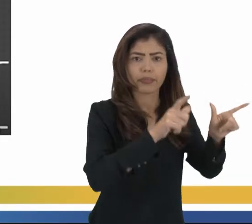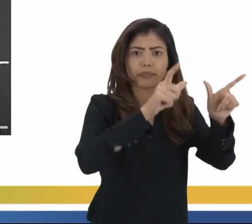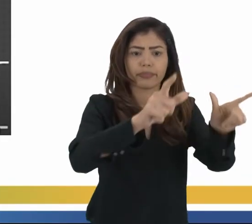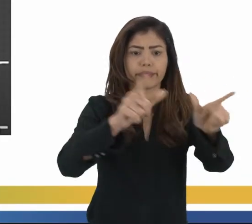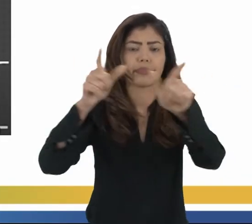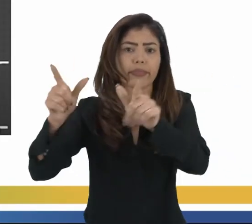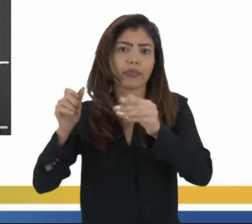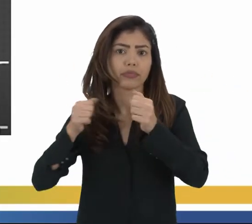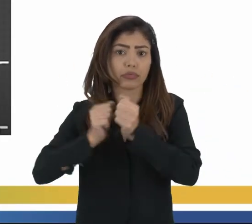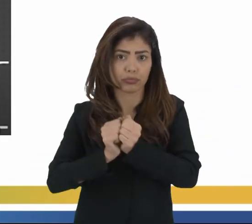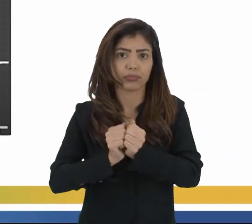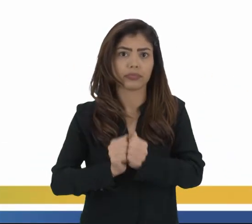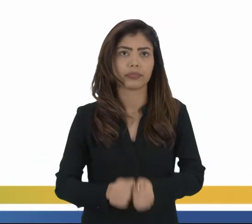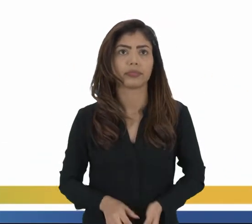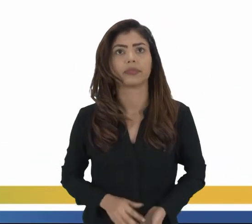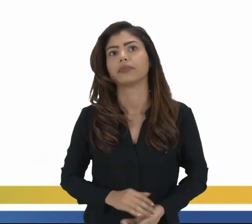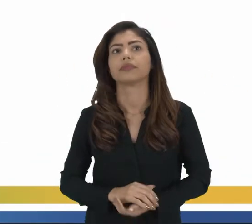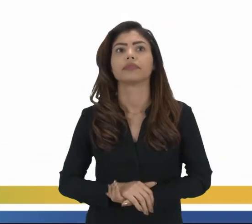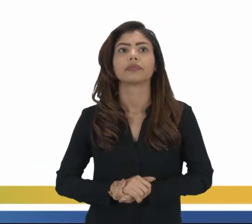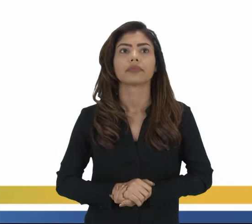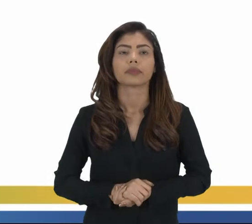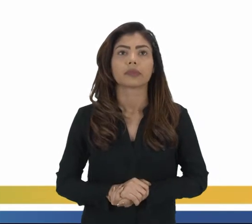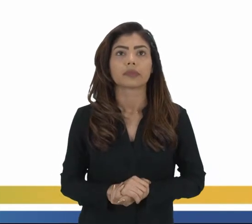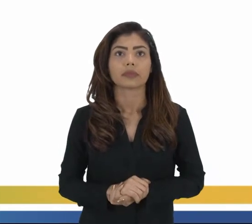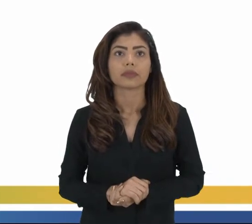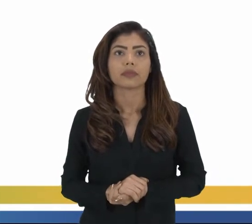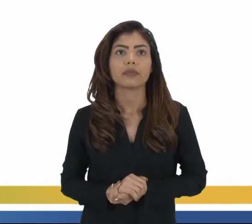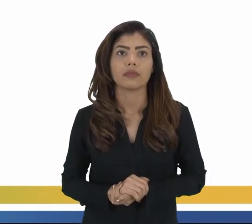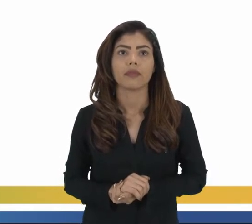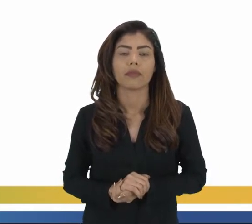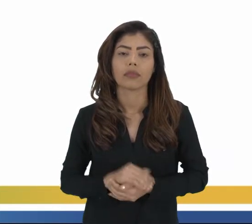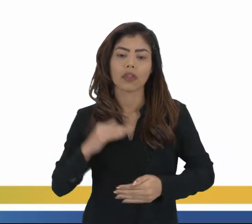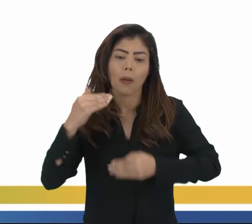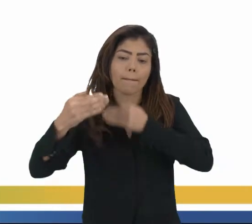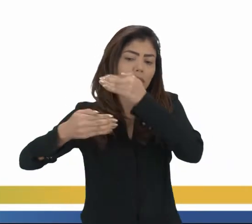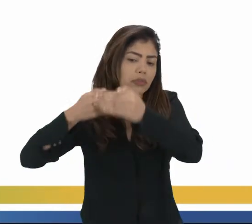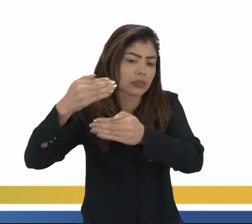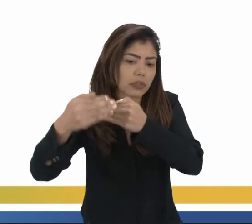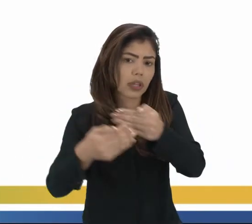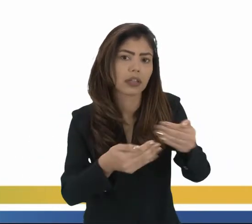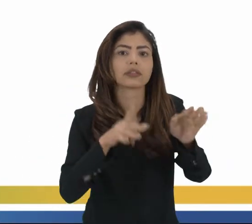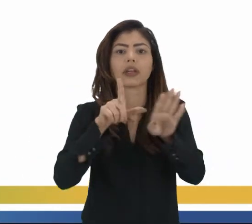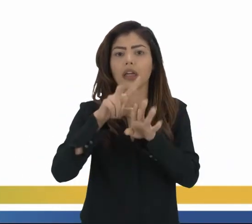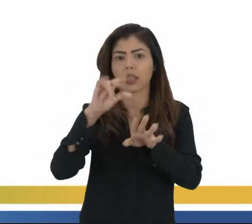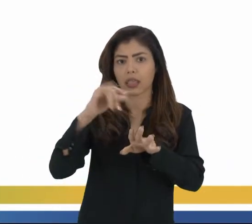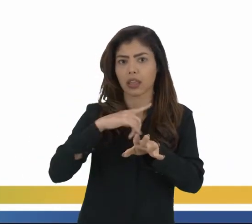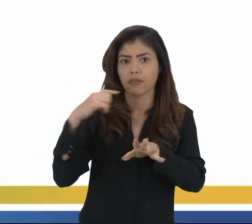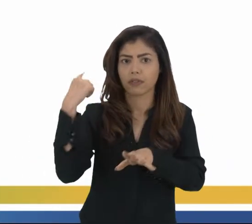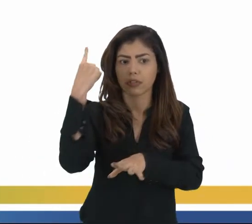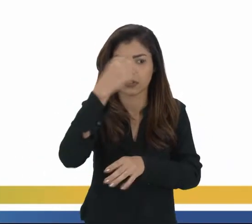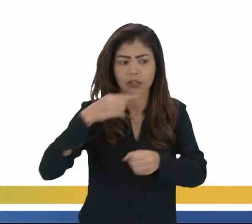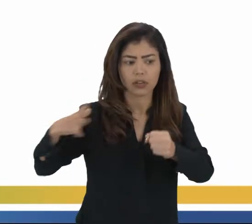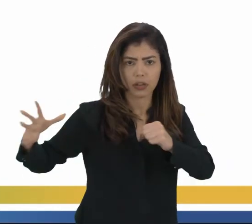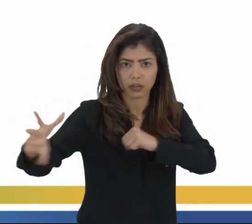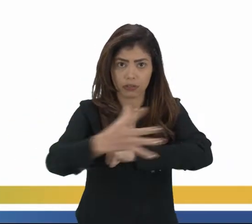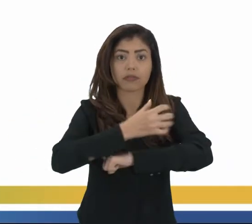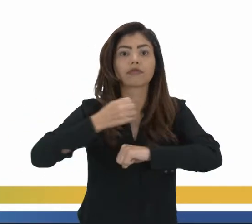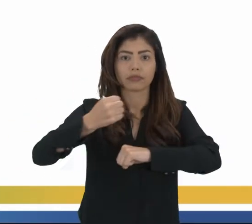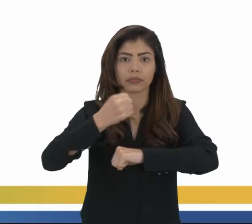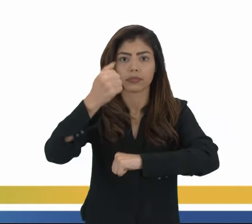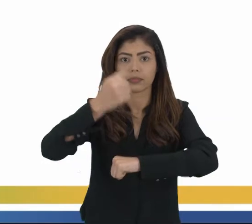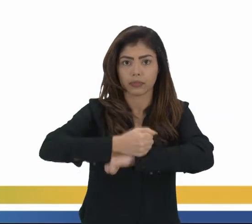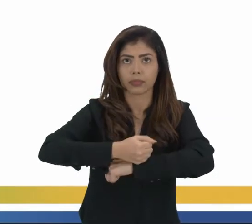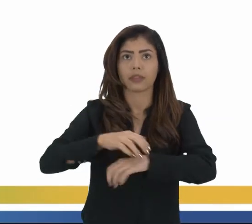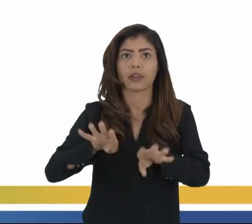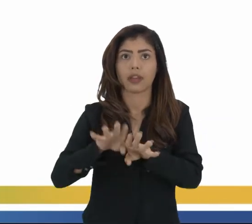para outros lugares. O processo de colonização da Hispanoamérica, como chamamos, toda essa